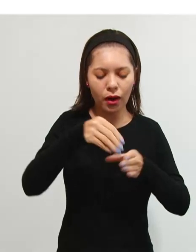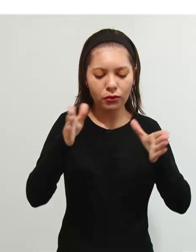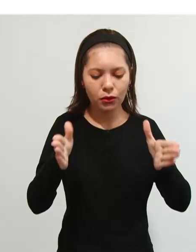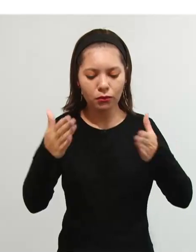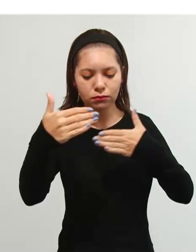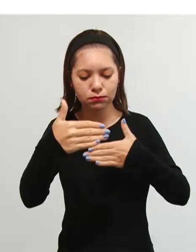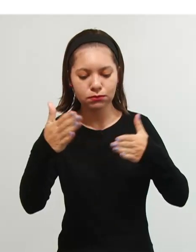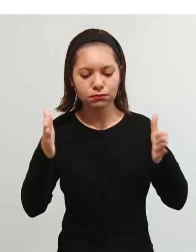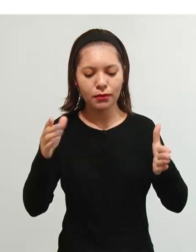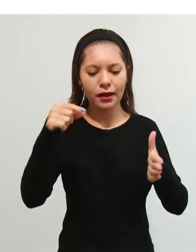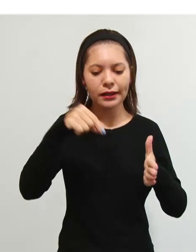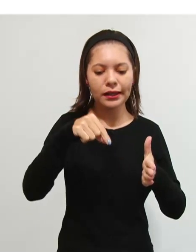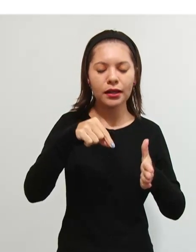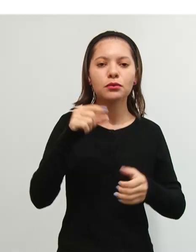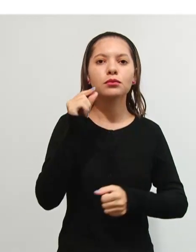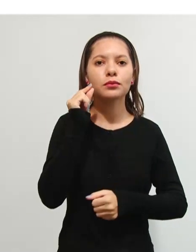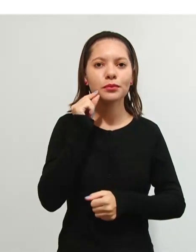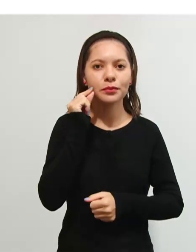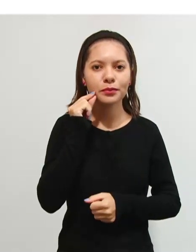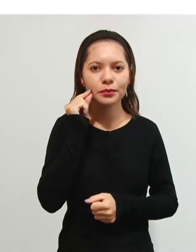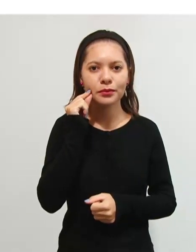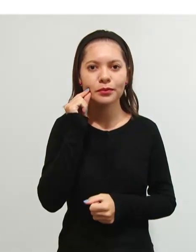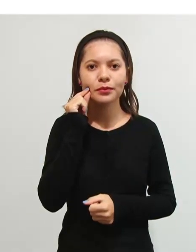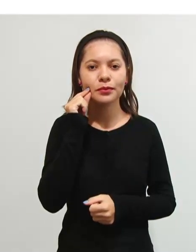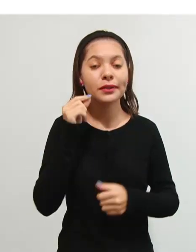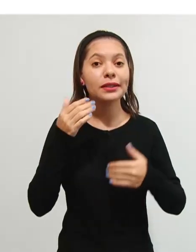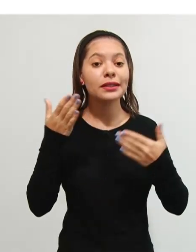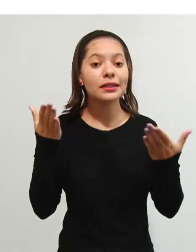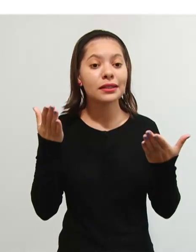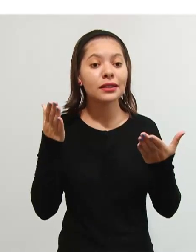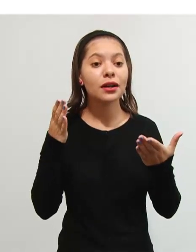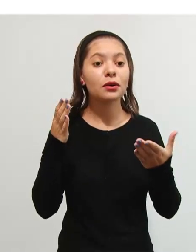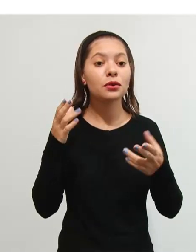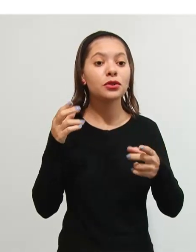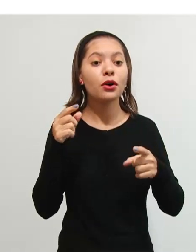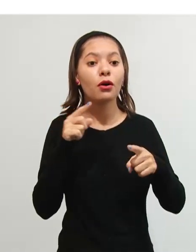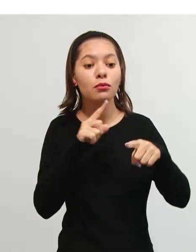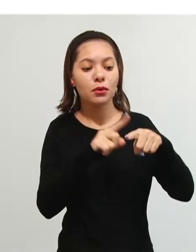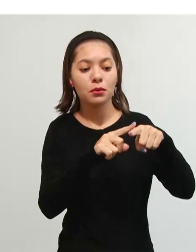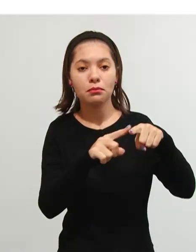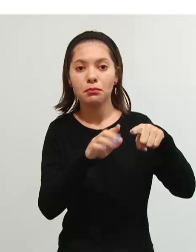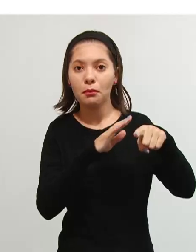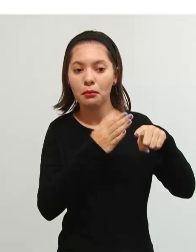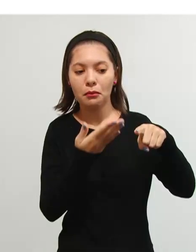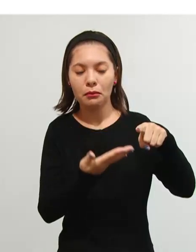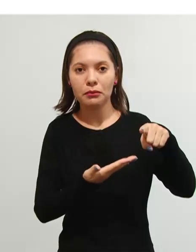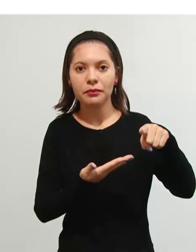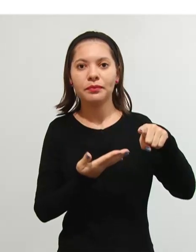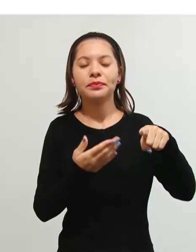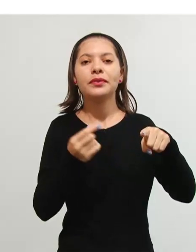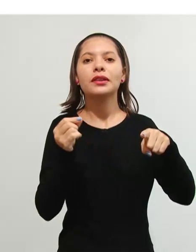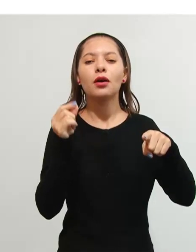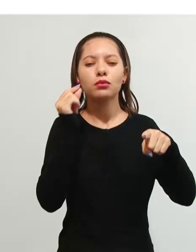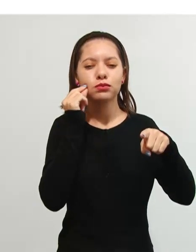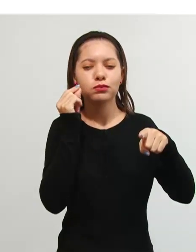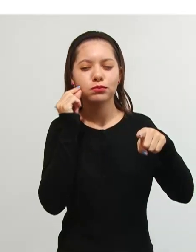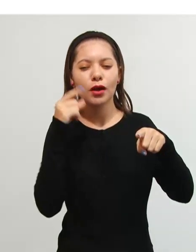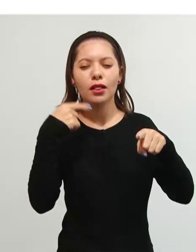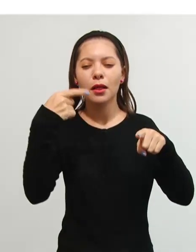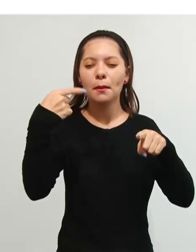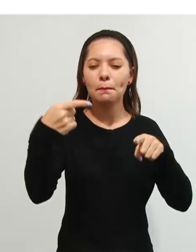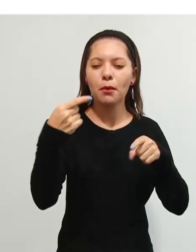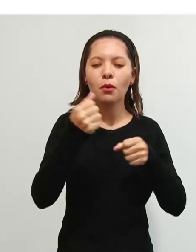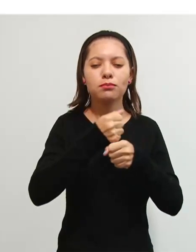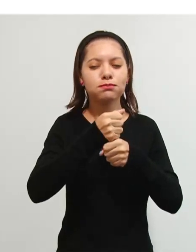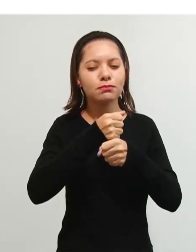caixa e ele, então, tinha aqui uma alavanca. toda vez que o rato, depois de um tempo,